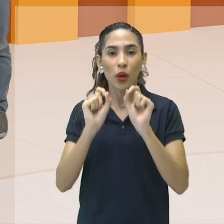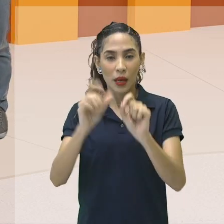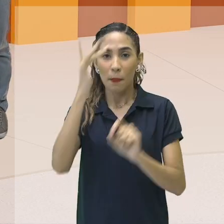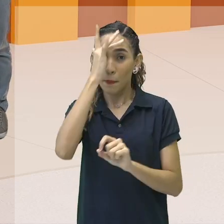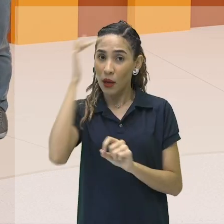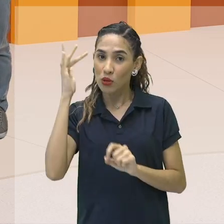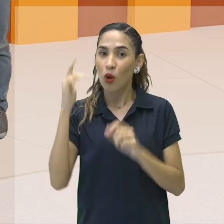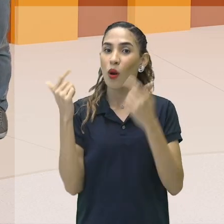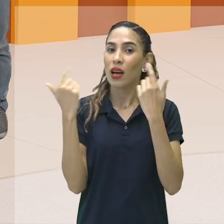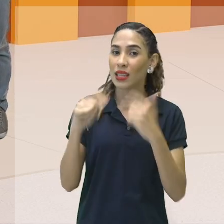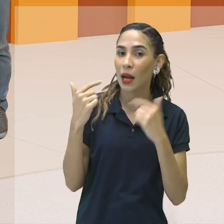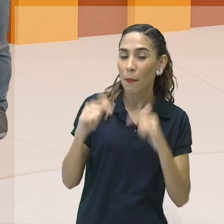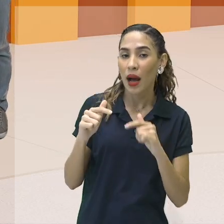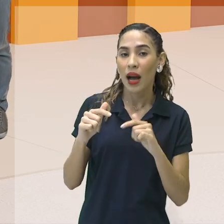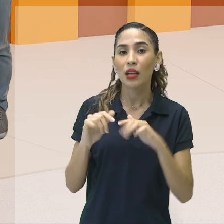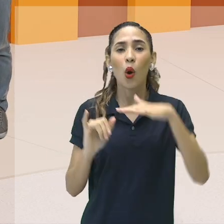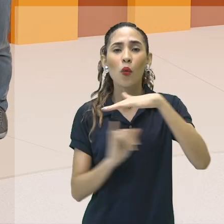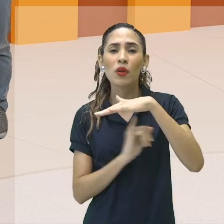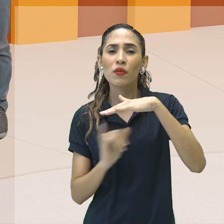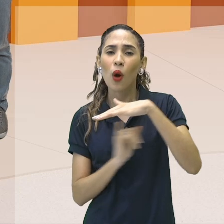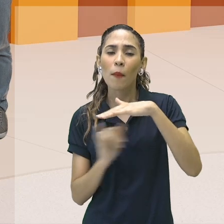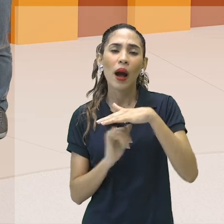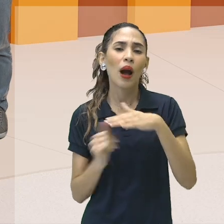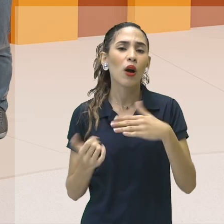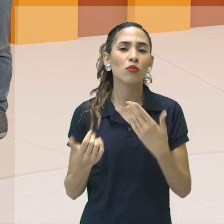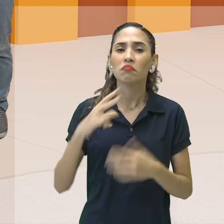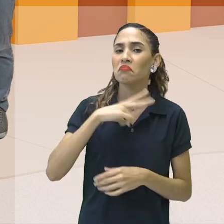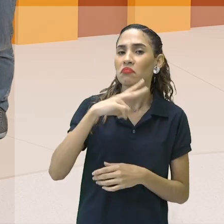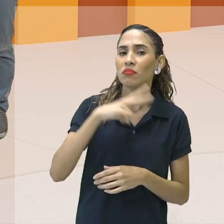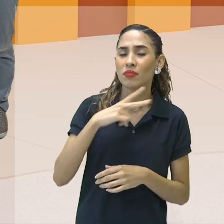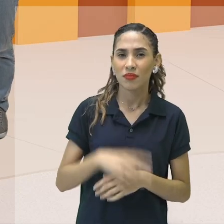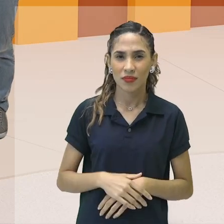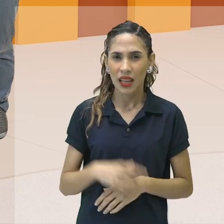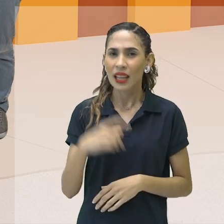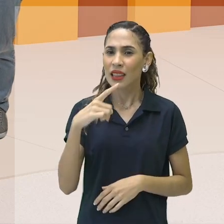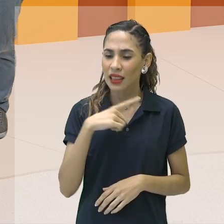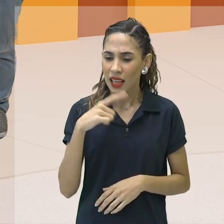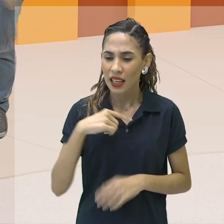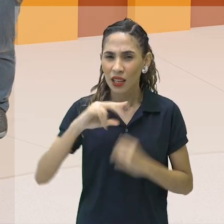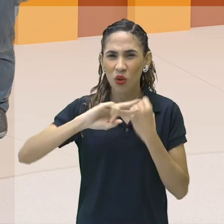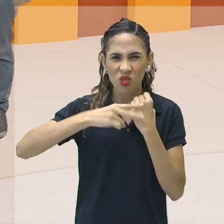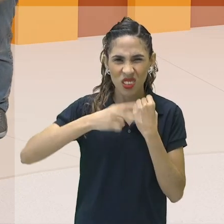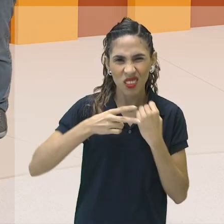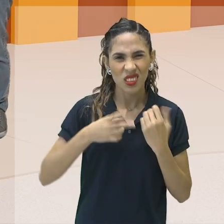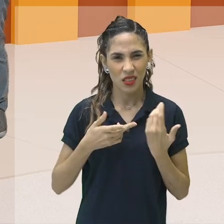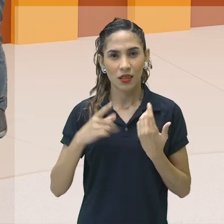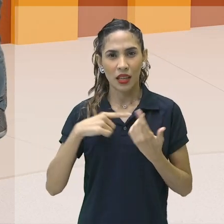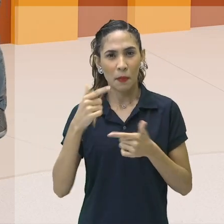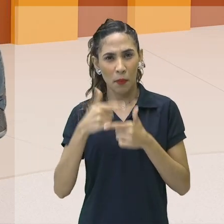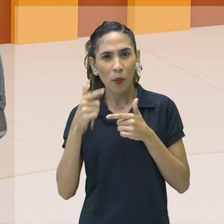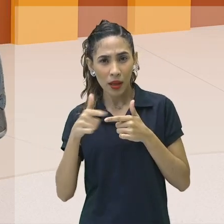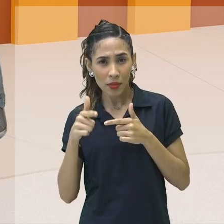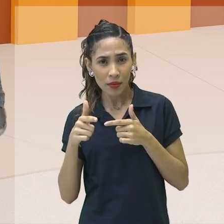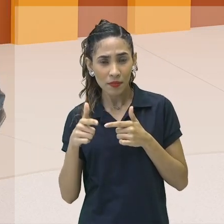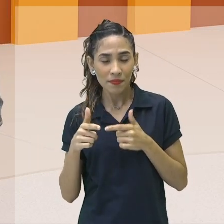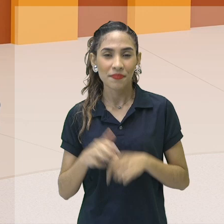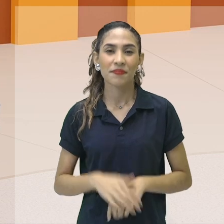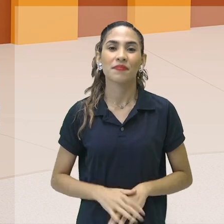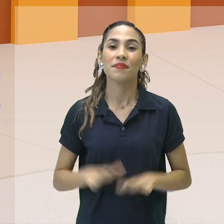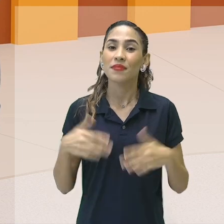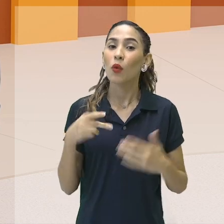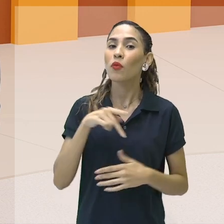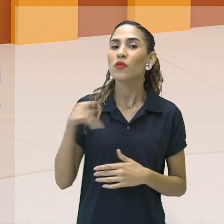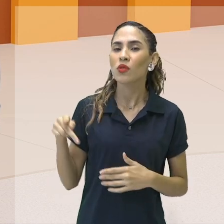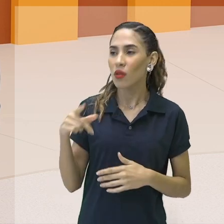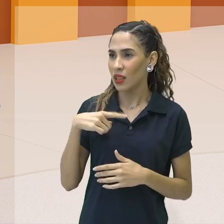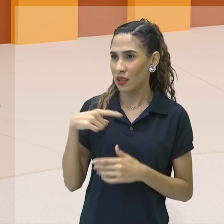trabalham de maneira informal, né? Será que tem alguma consequência nisso? Tem algum problema nisso, né? Vamos lá, professor Josino, tem